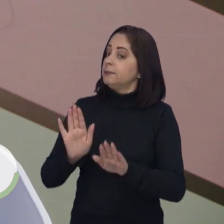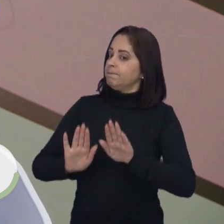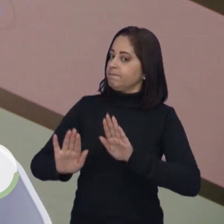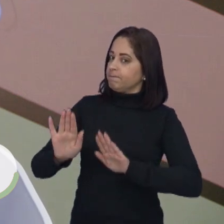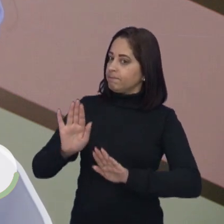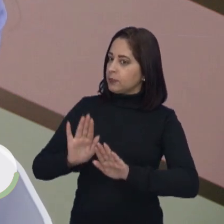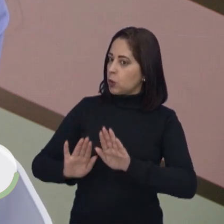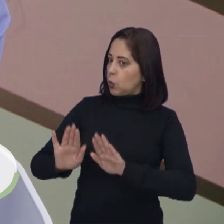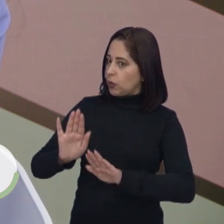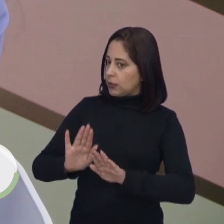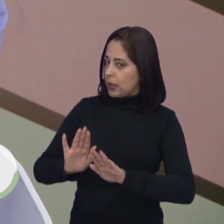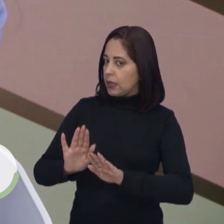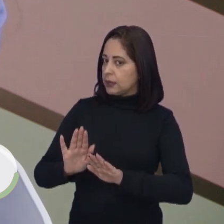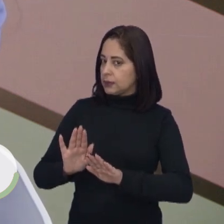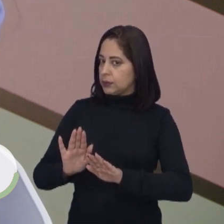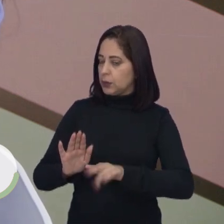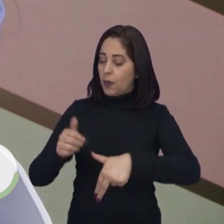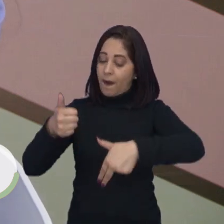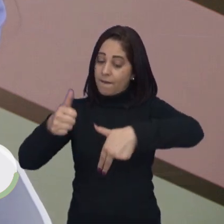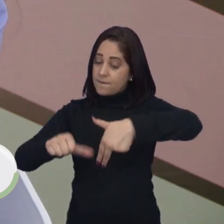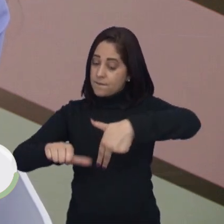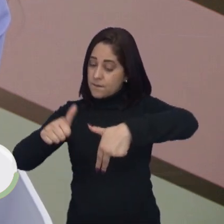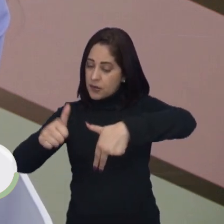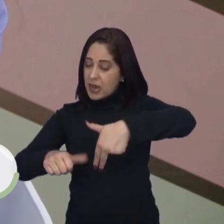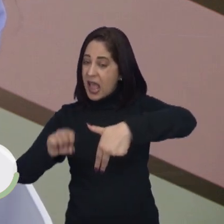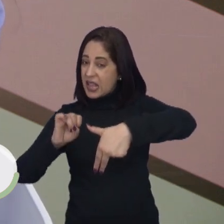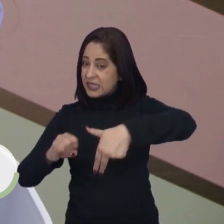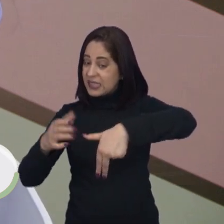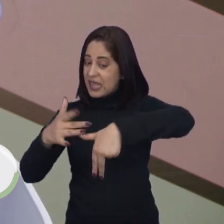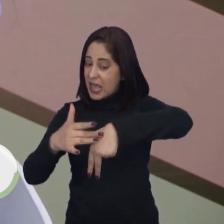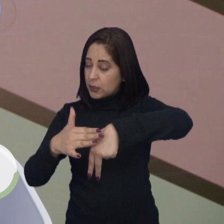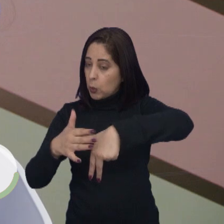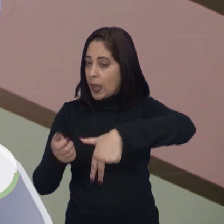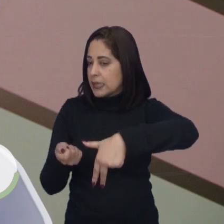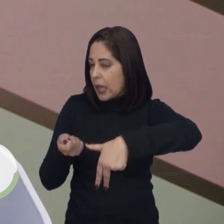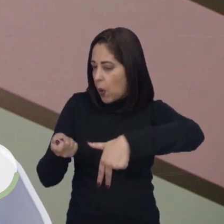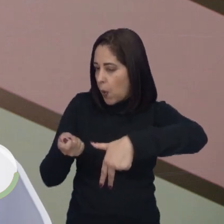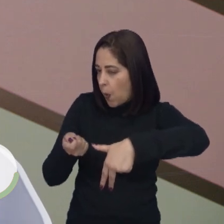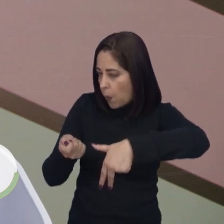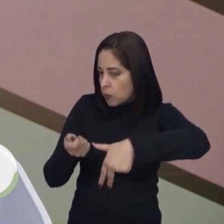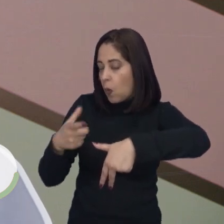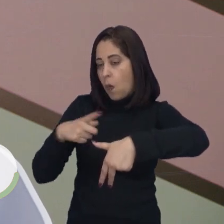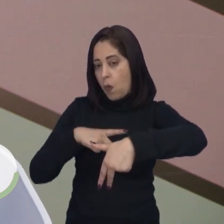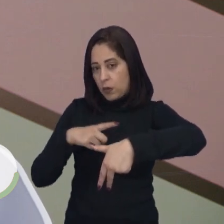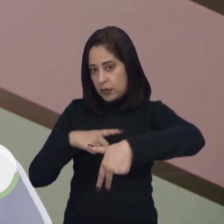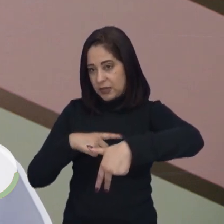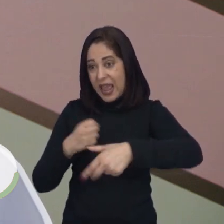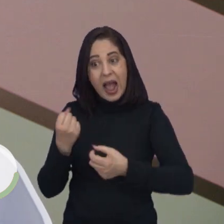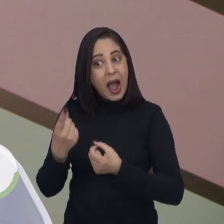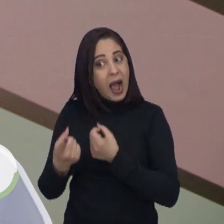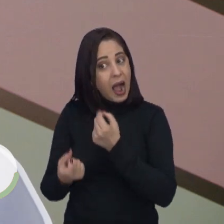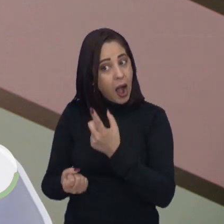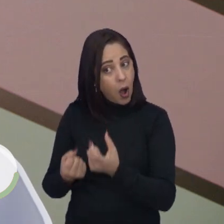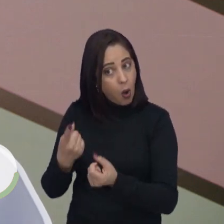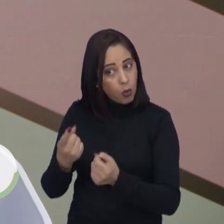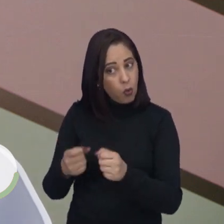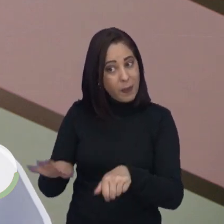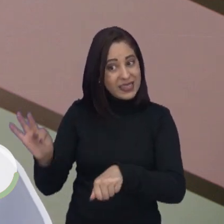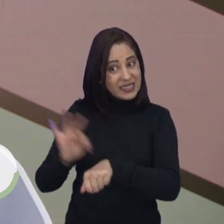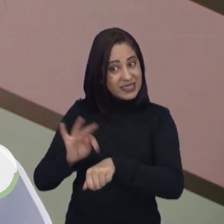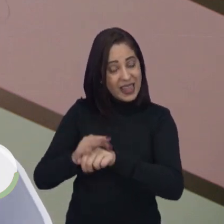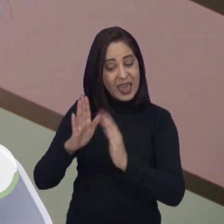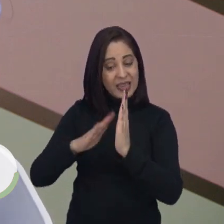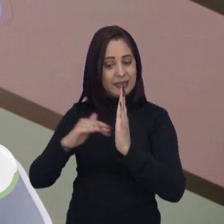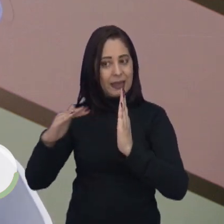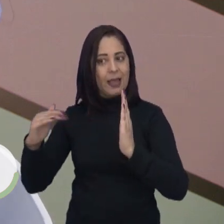ele está em remissão do vitiligo, ele está em controle, né? Alguns procedimentos não vão poder ser feitos,